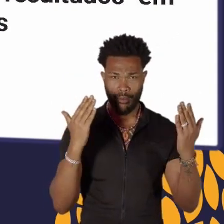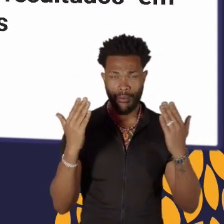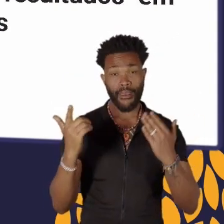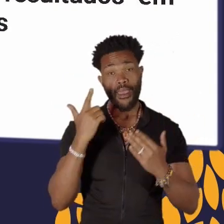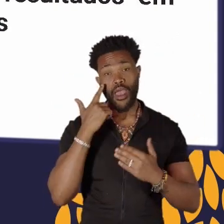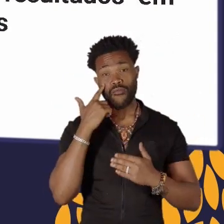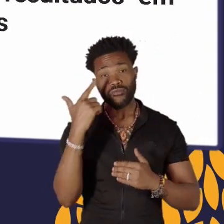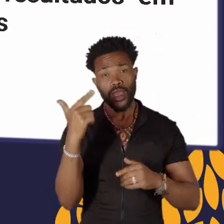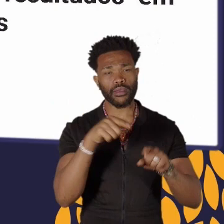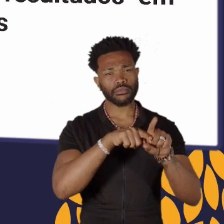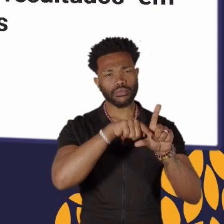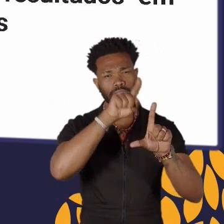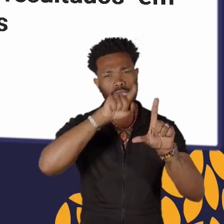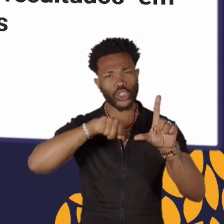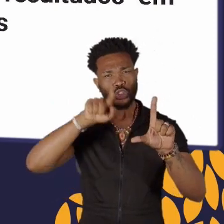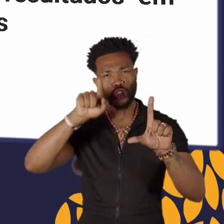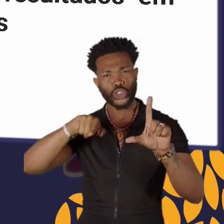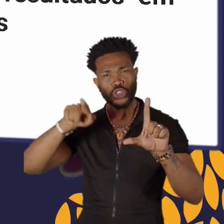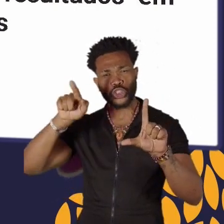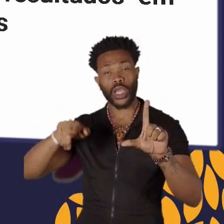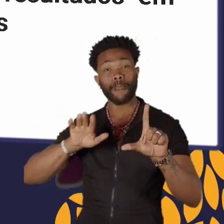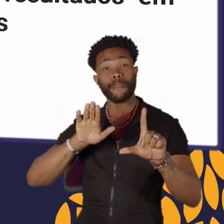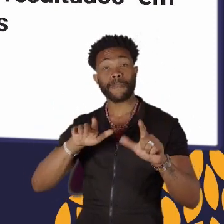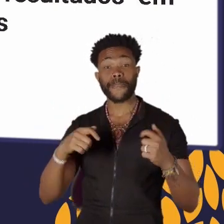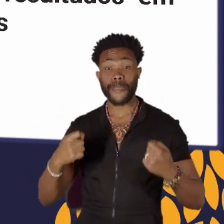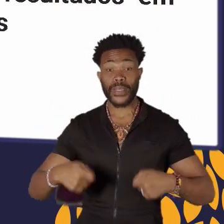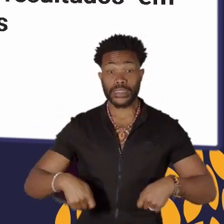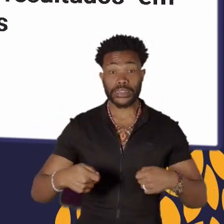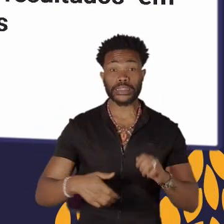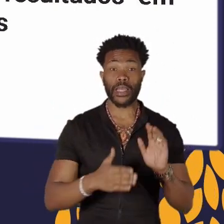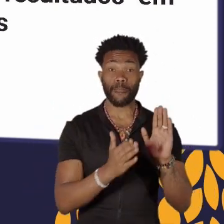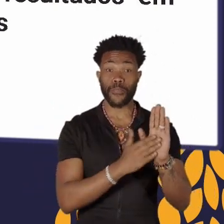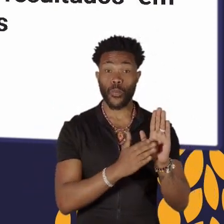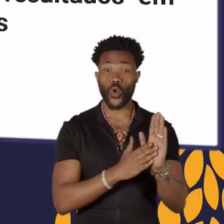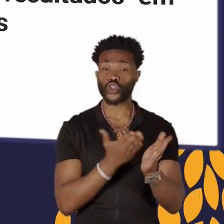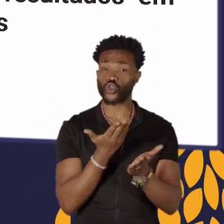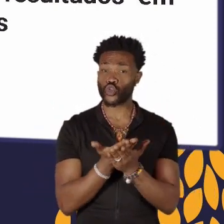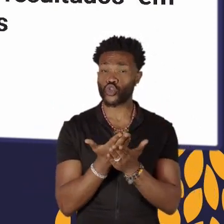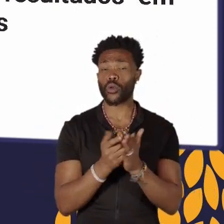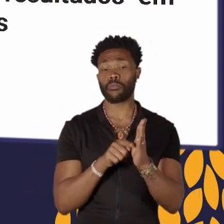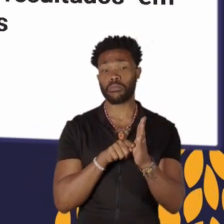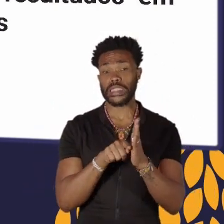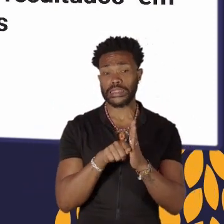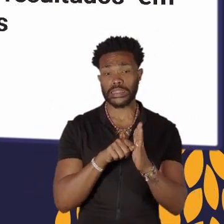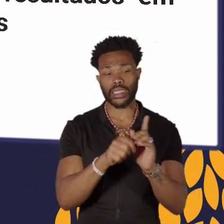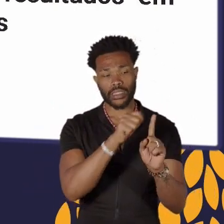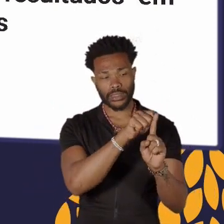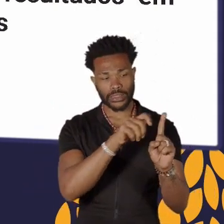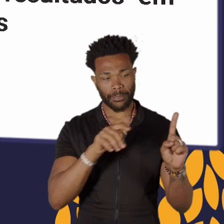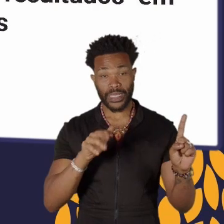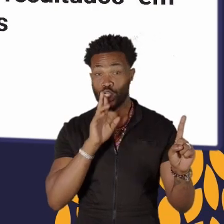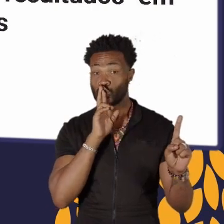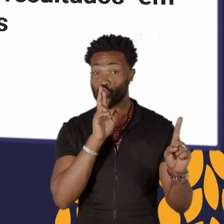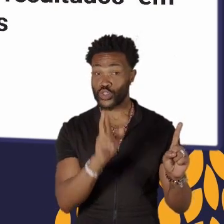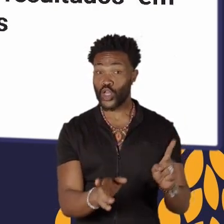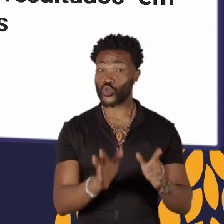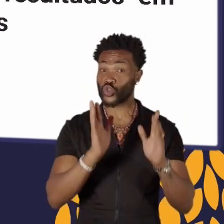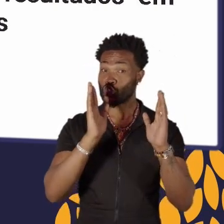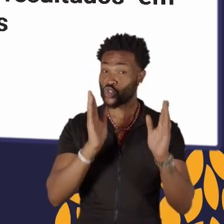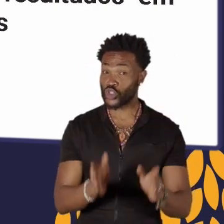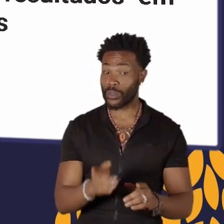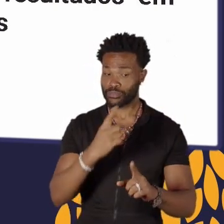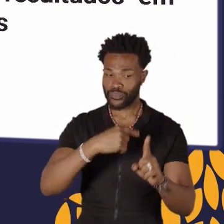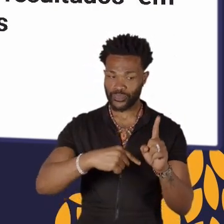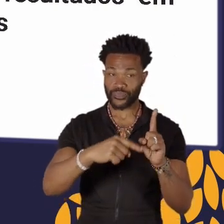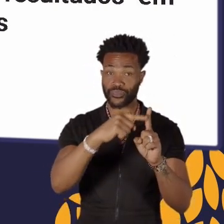contornos estatísticos? Sim. Mas a gente precisava propor estudos que já se inspirem em resultados que já foram mais